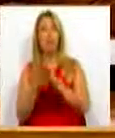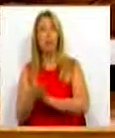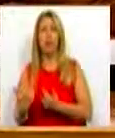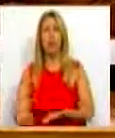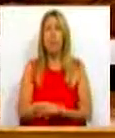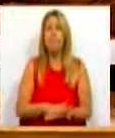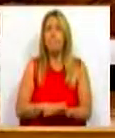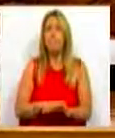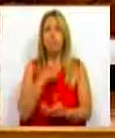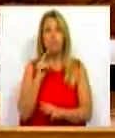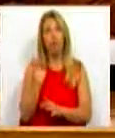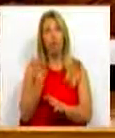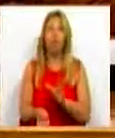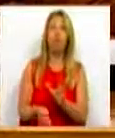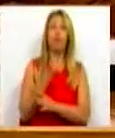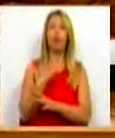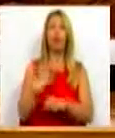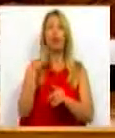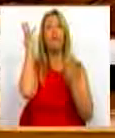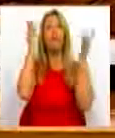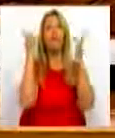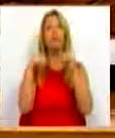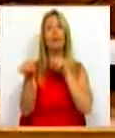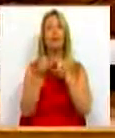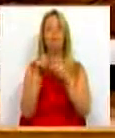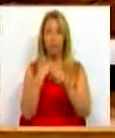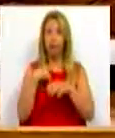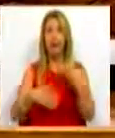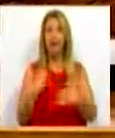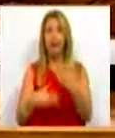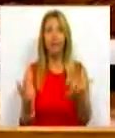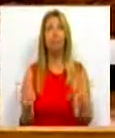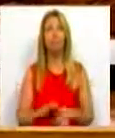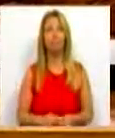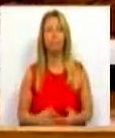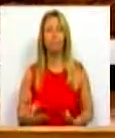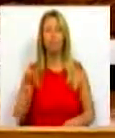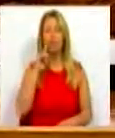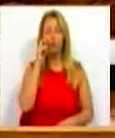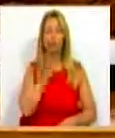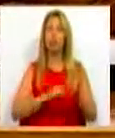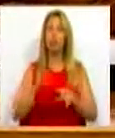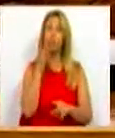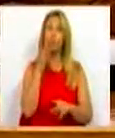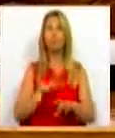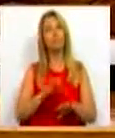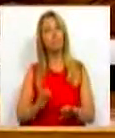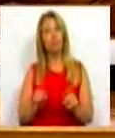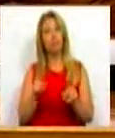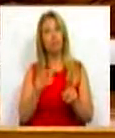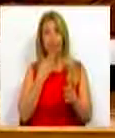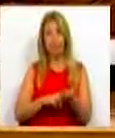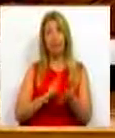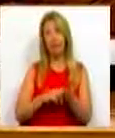basilares, aliás, fundadora da filosofia das políticas ativas. Senhoras deputadas, senhores deputados, é por isso e por estas